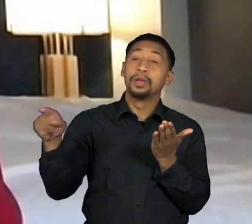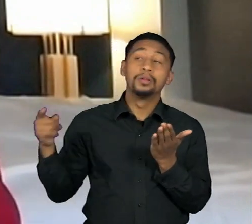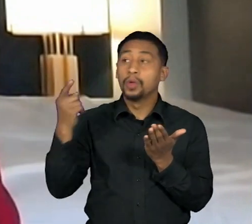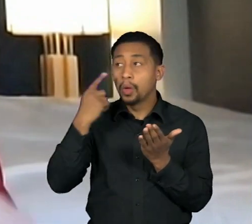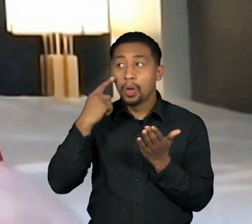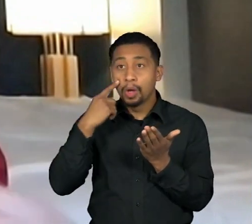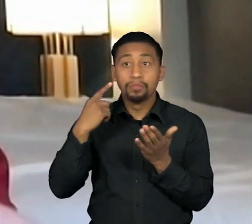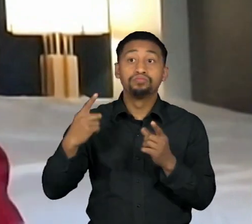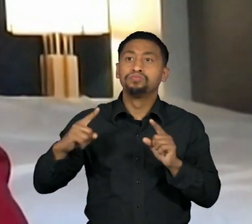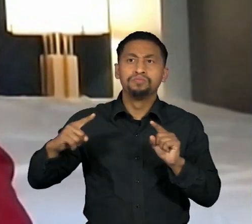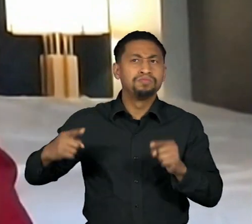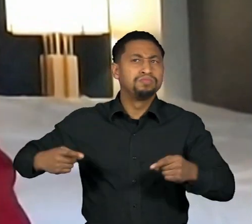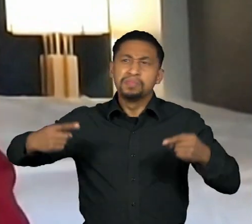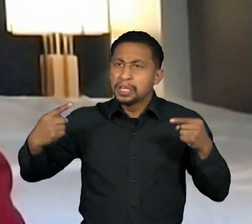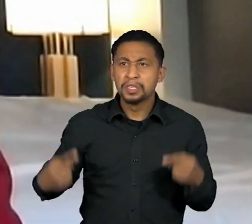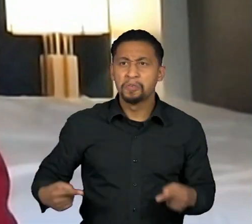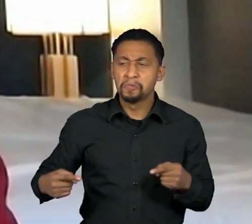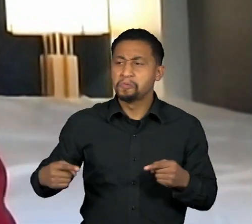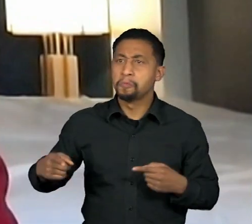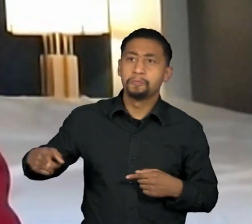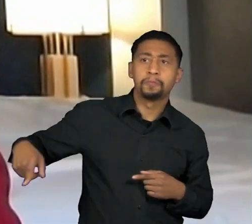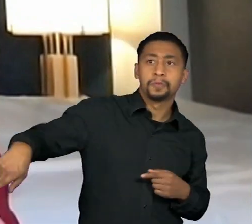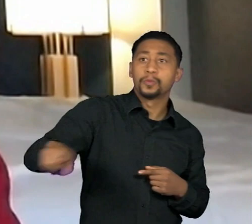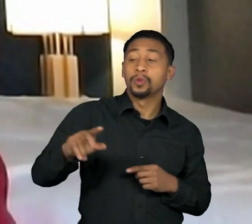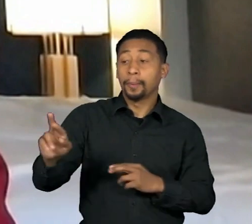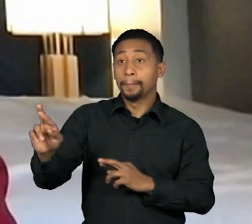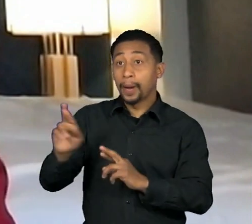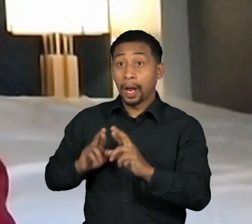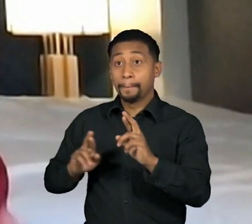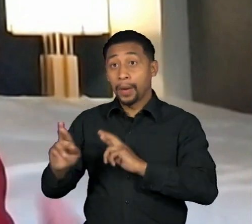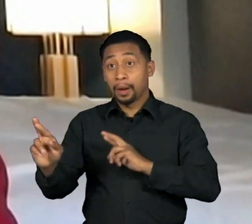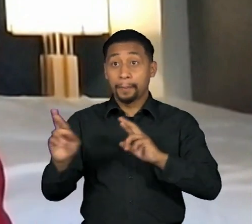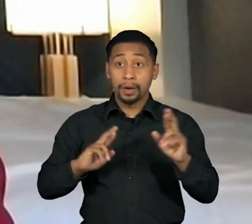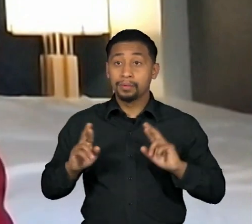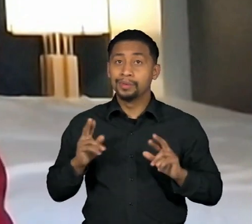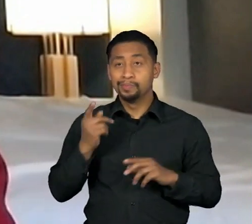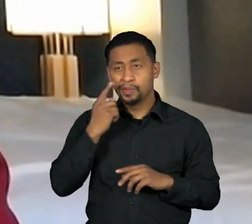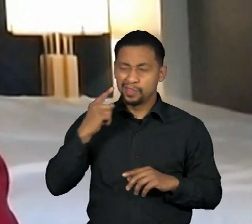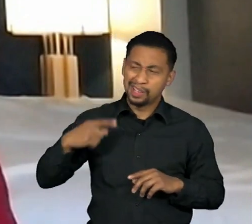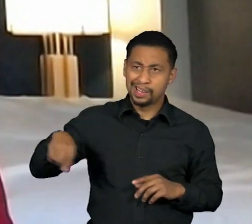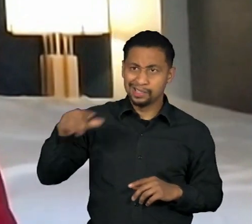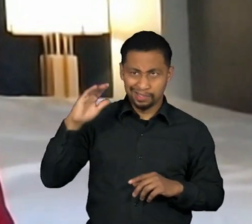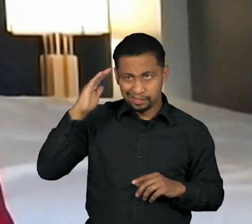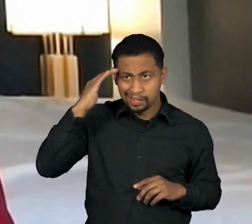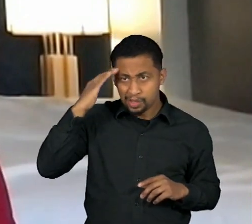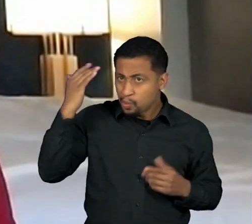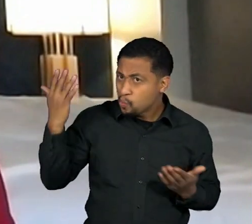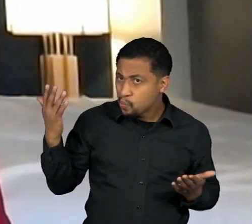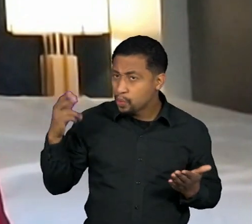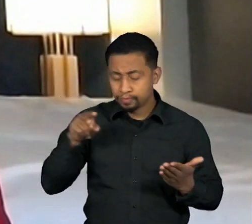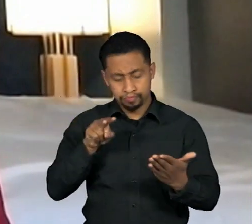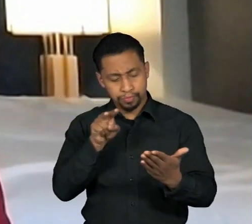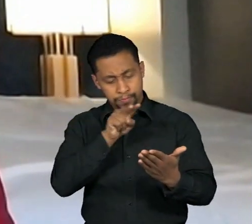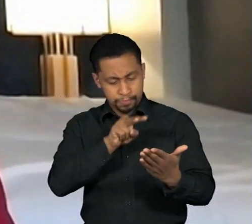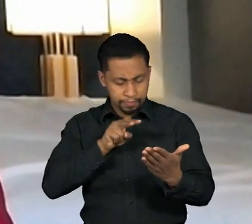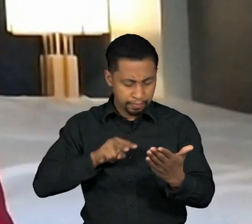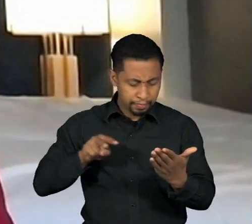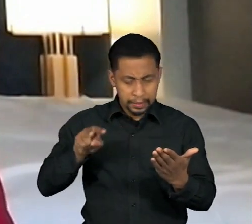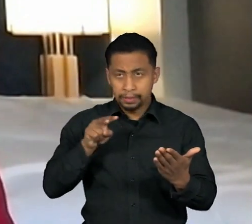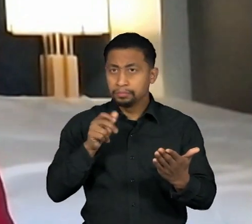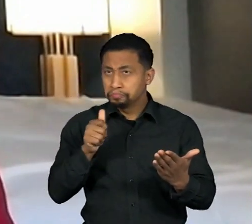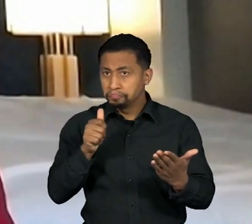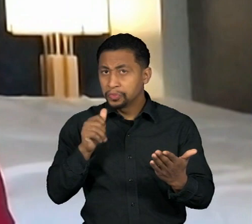desafios, para as pessoas responderem, para ver se elas entenderam, testarem seu conhecimento, se entenderam ou não